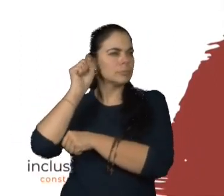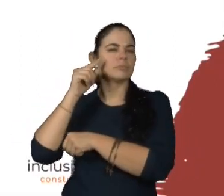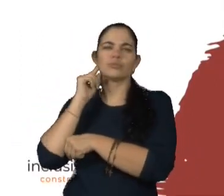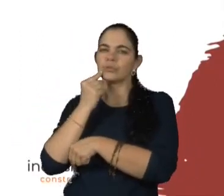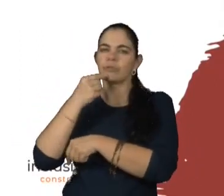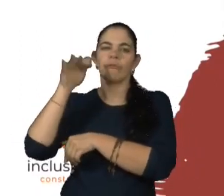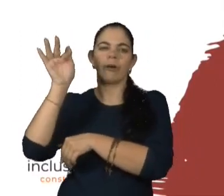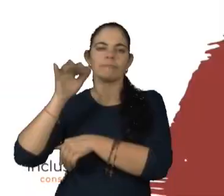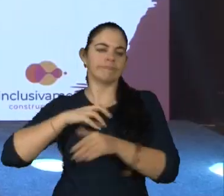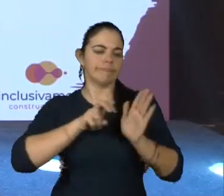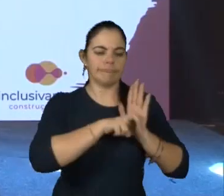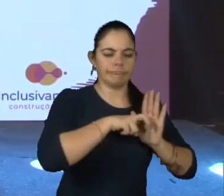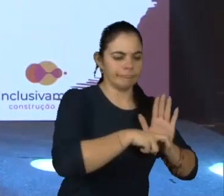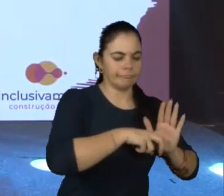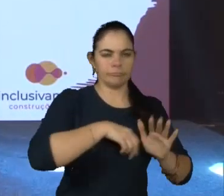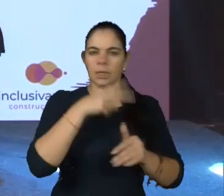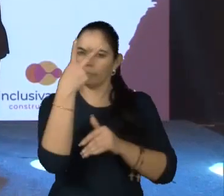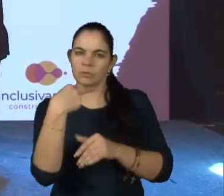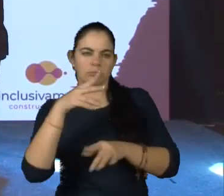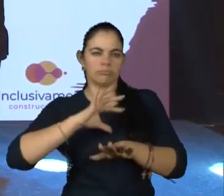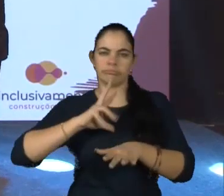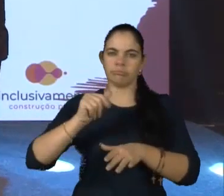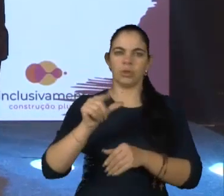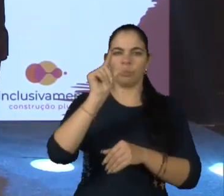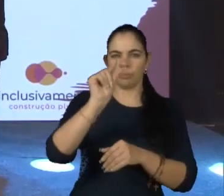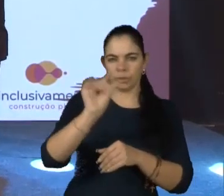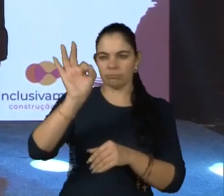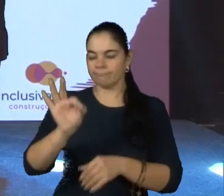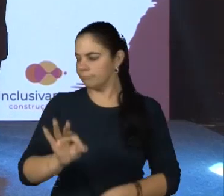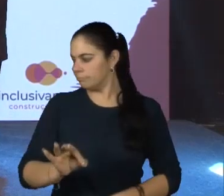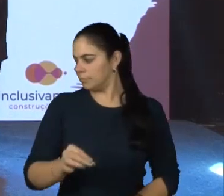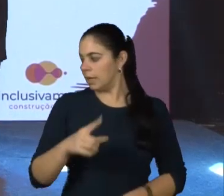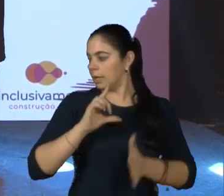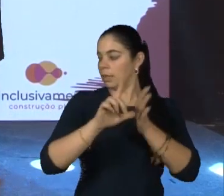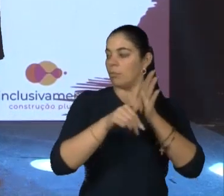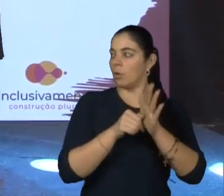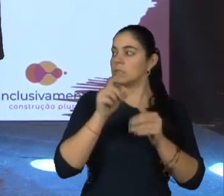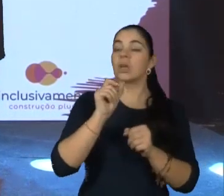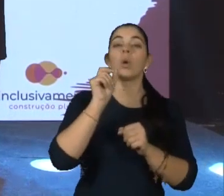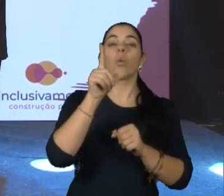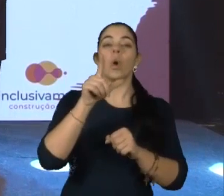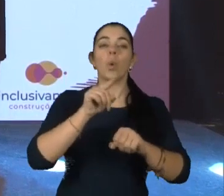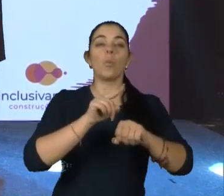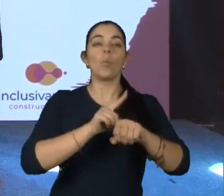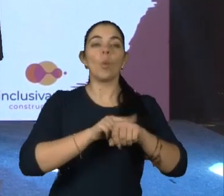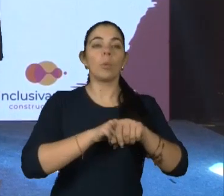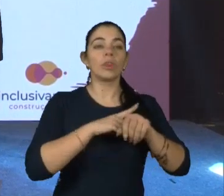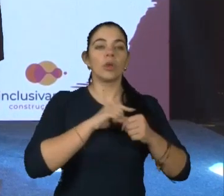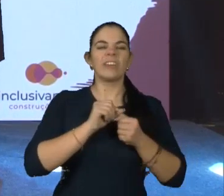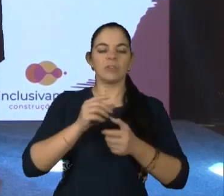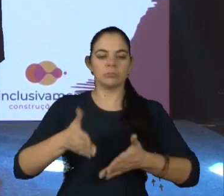física, intelectual, que vieram com outras porcentagens um pouco menores. Em qual momento esse diagnóstico foi